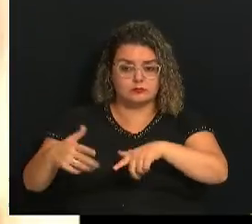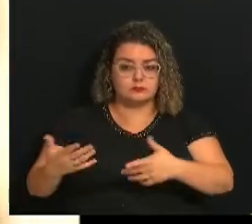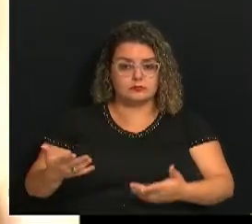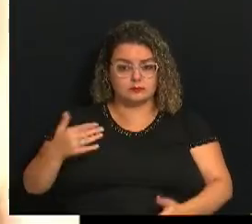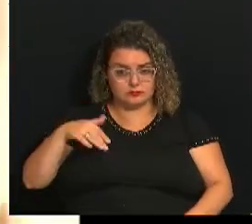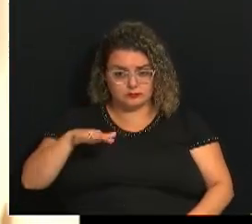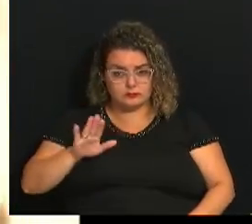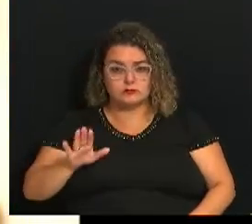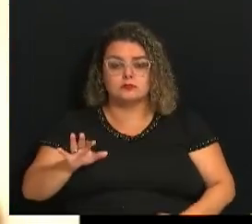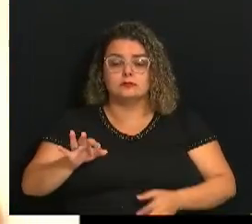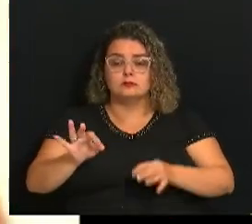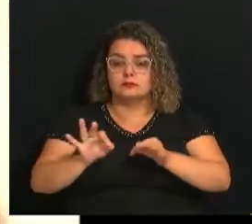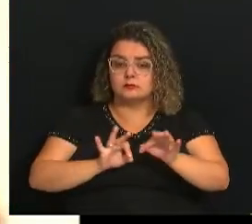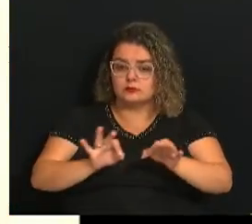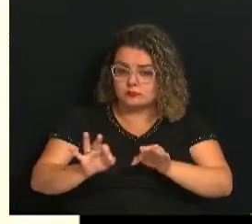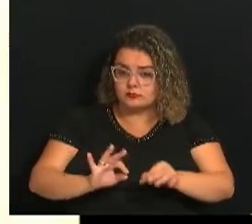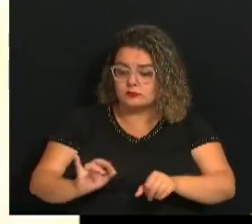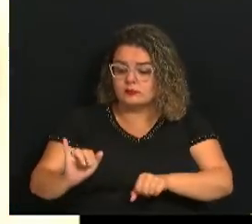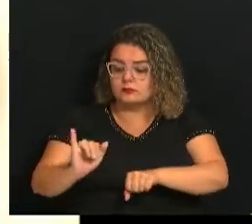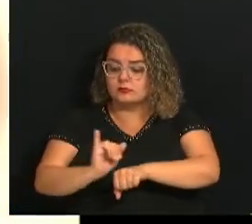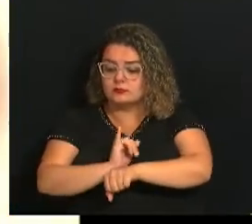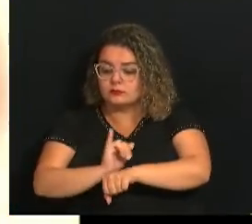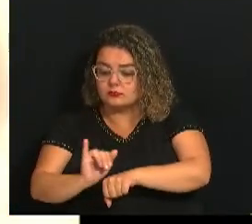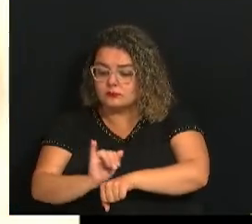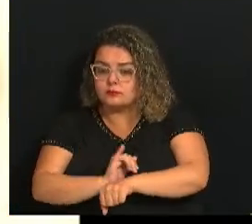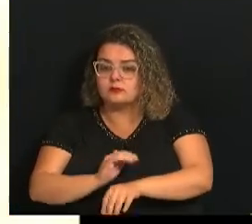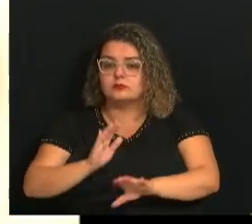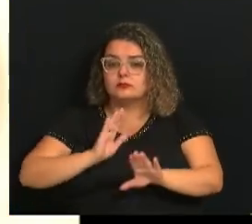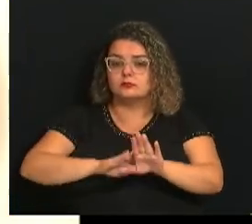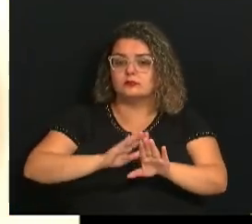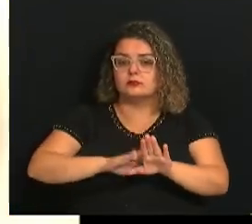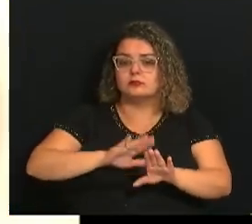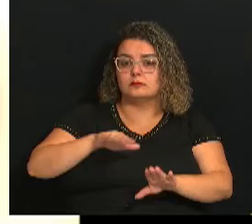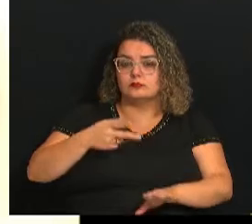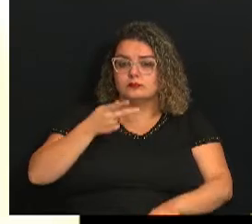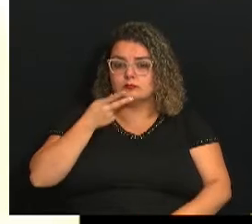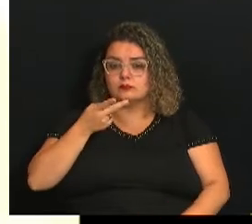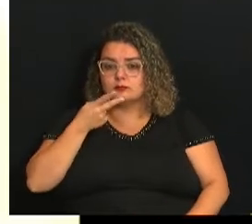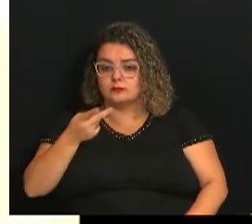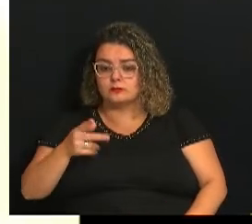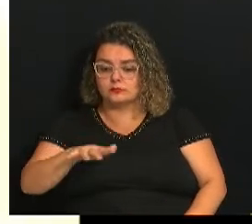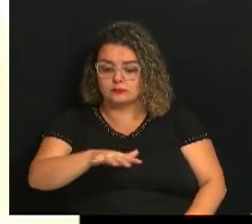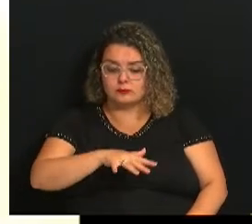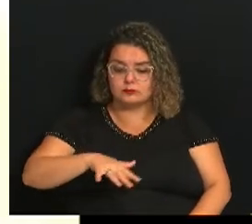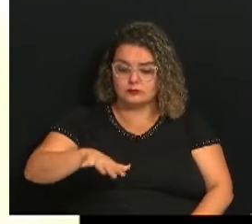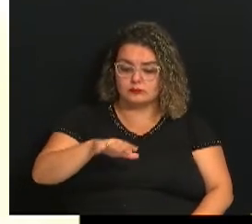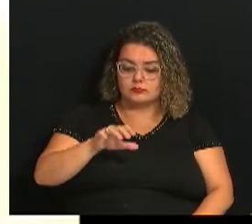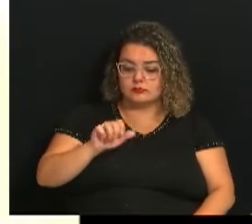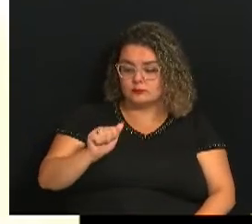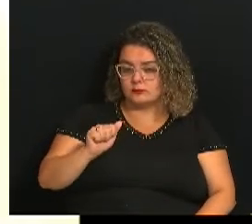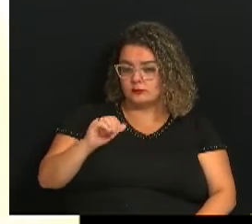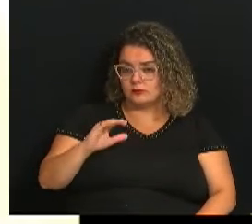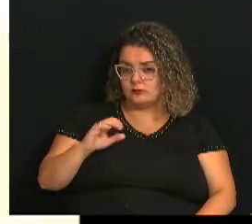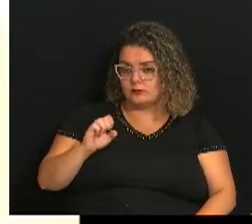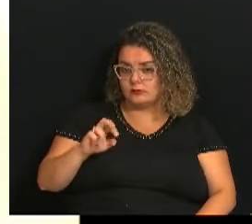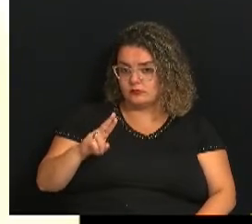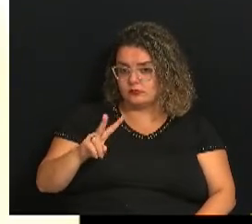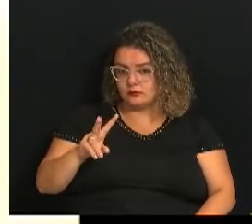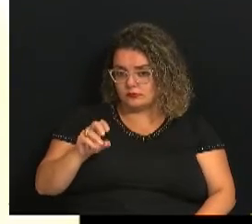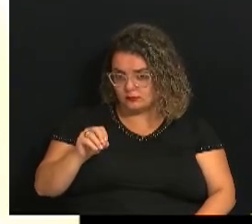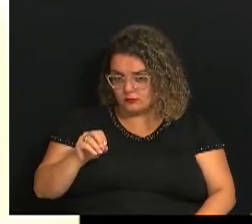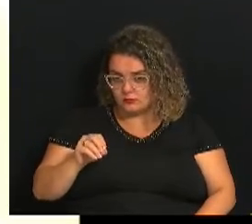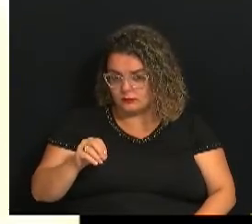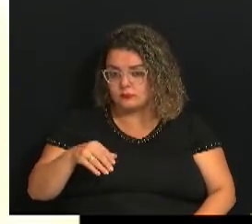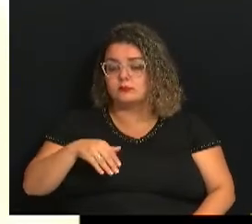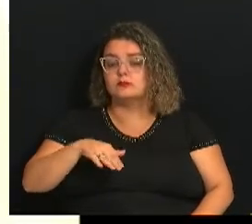mais preparado para atuar, por exemplo, quando você começa a atuar num acervo, quanto mais você